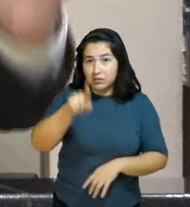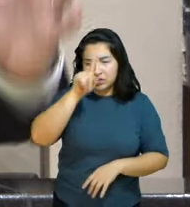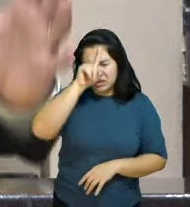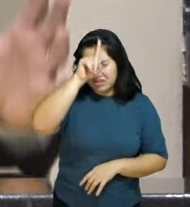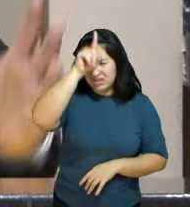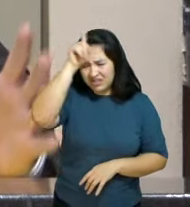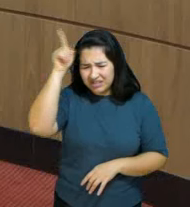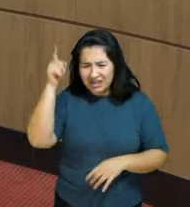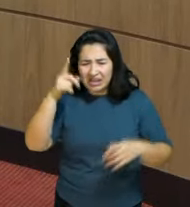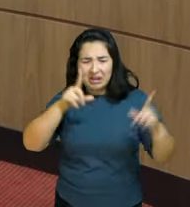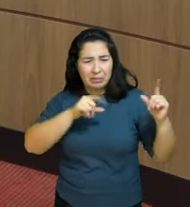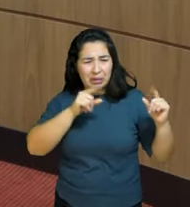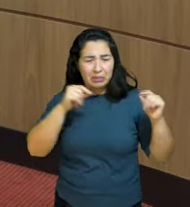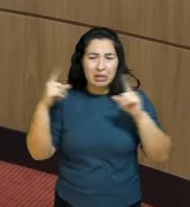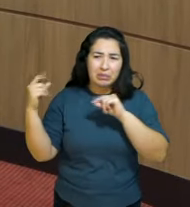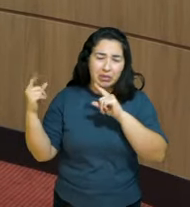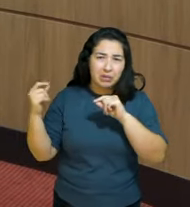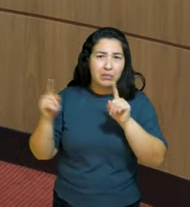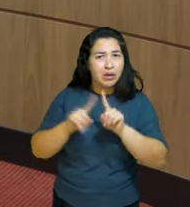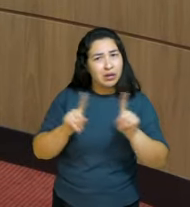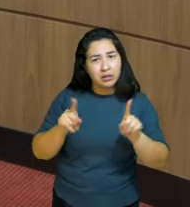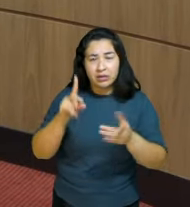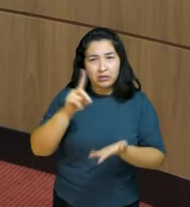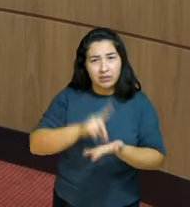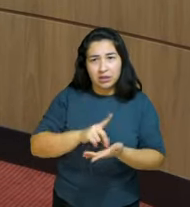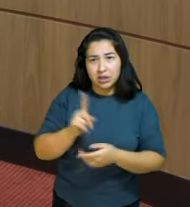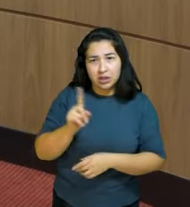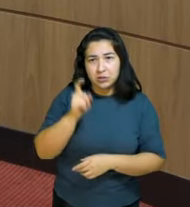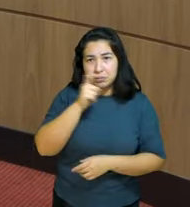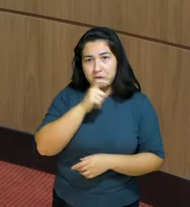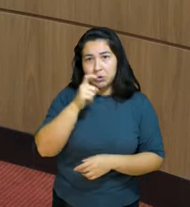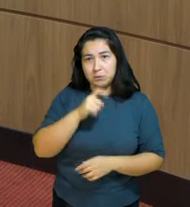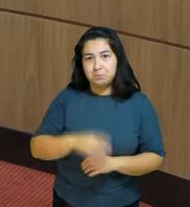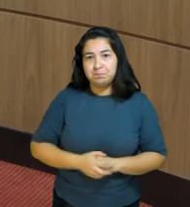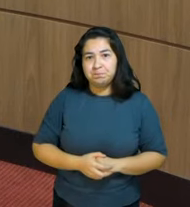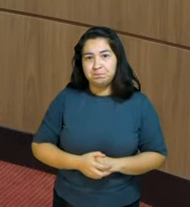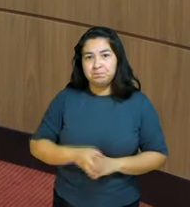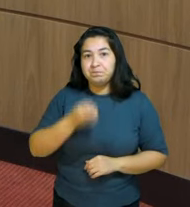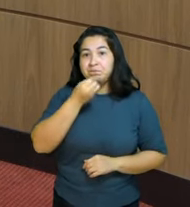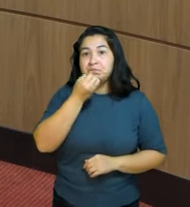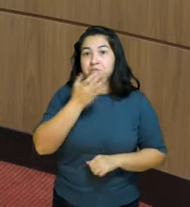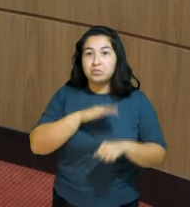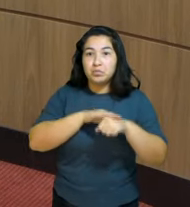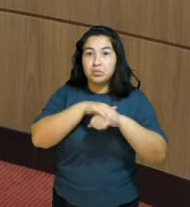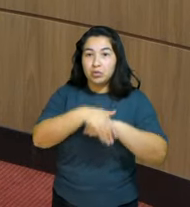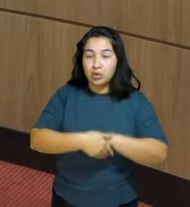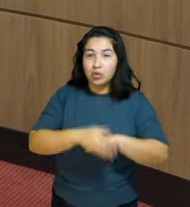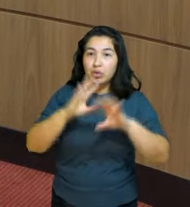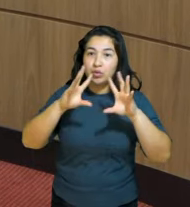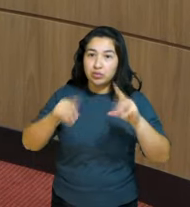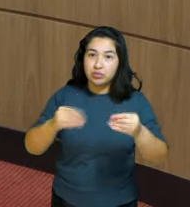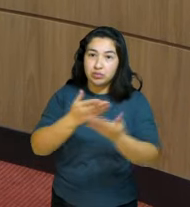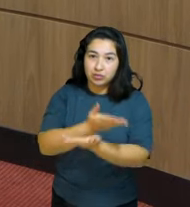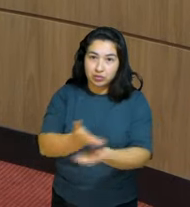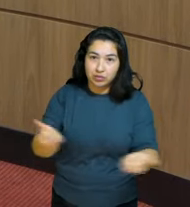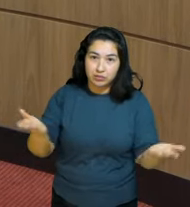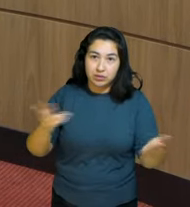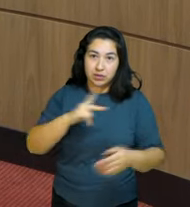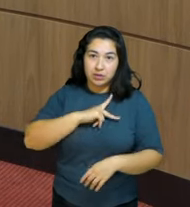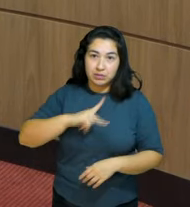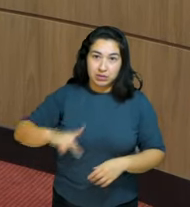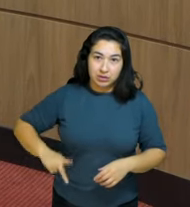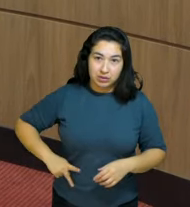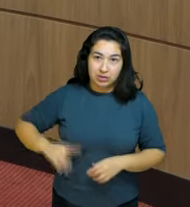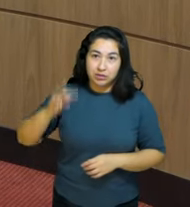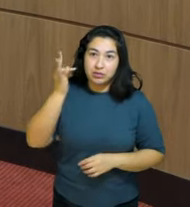discussão de uma vez por todas. Boa tarde ou boa noite. Boa noite, né? Boa noite ao nosso presidente Fernando Kelly,